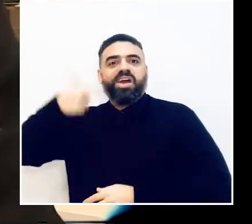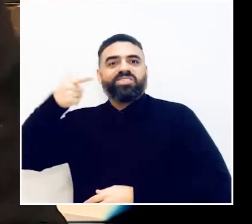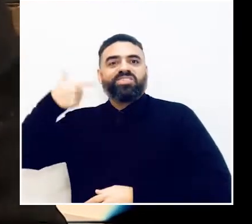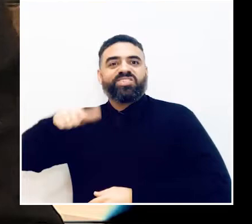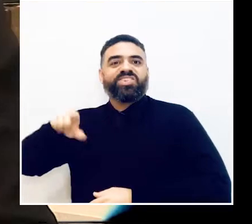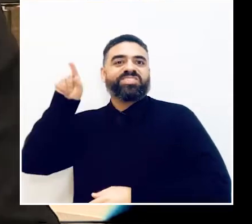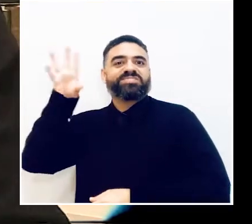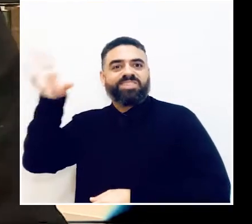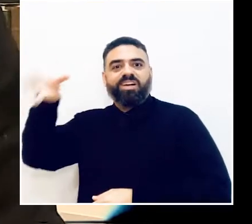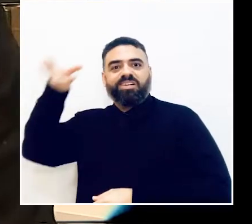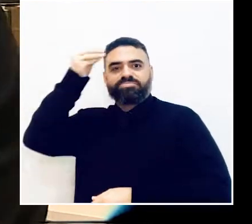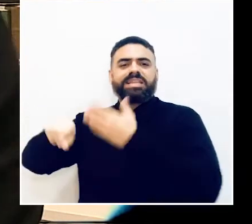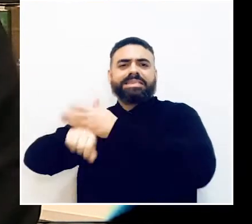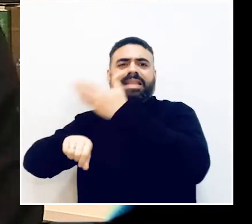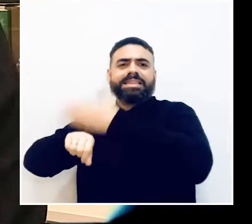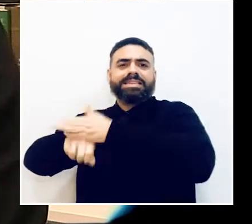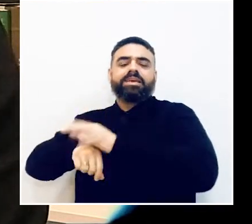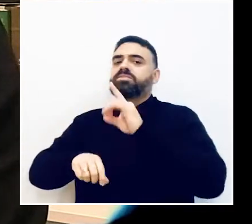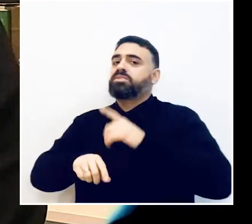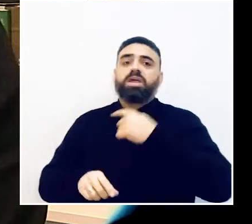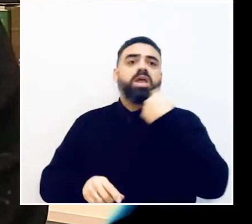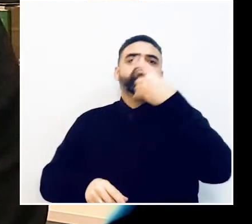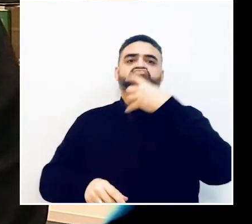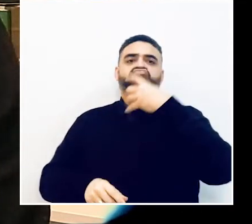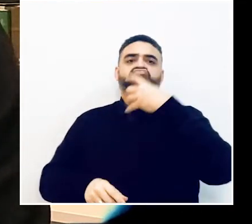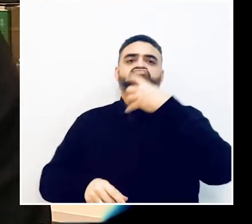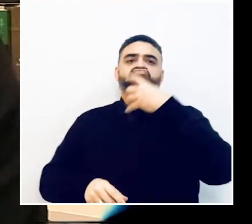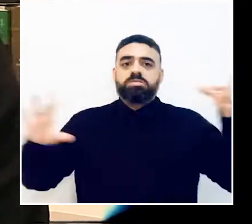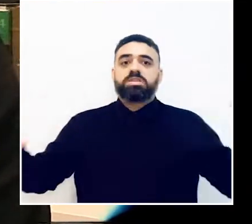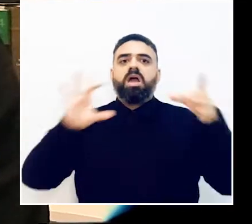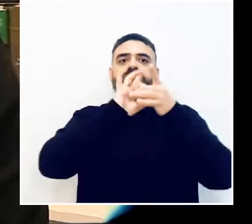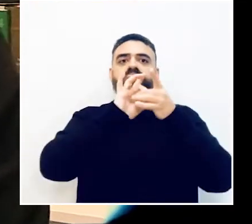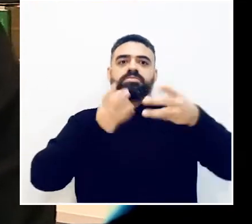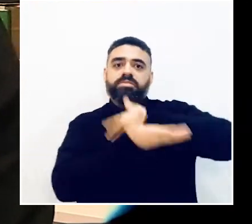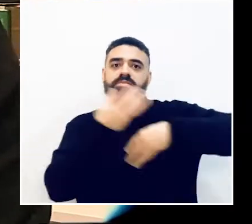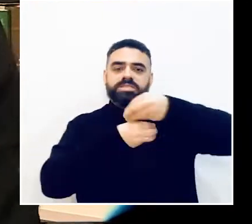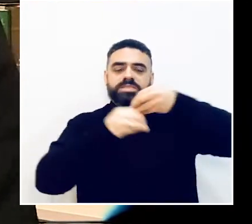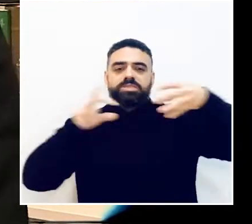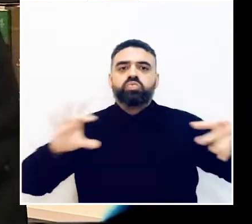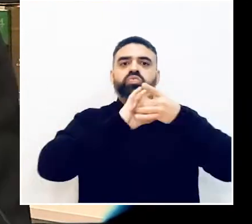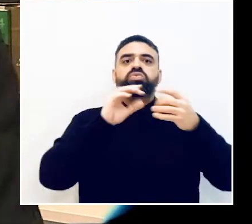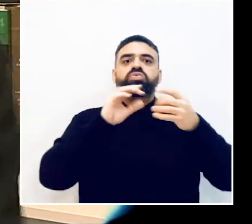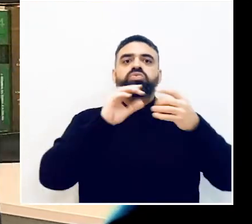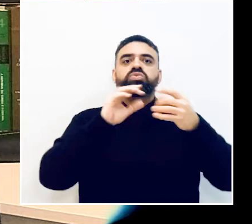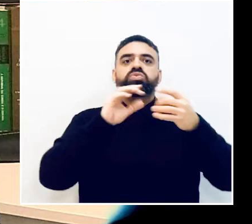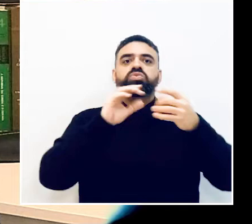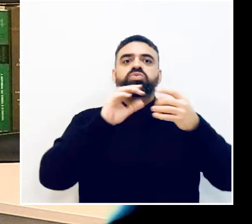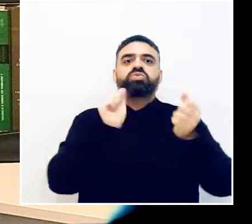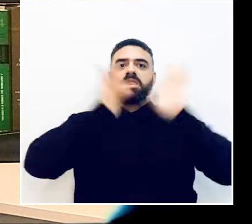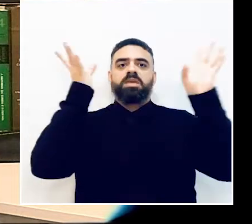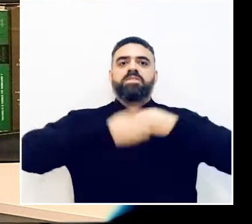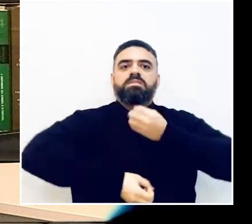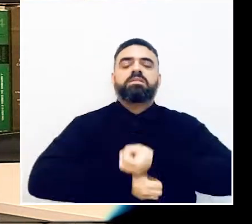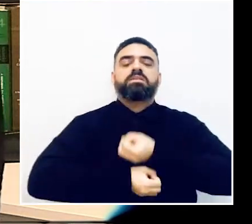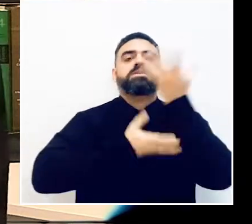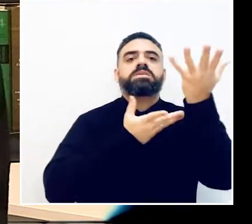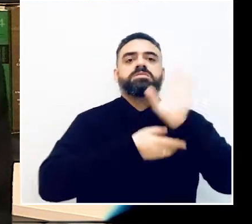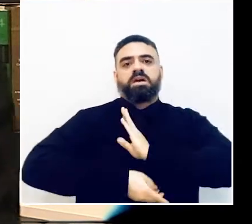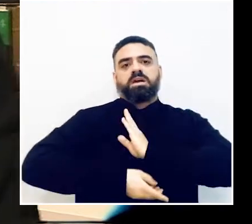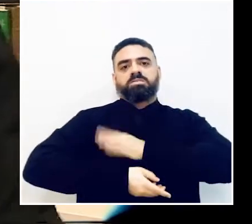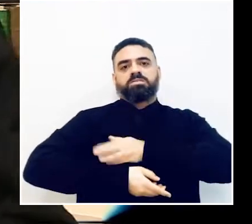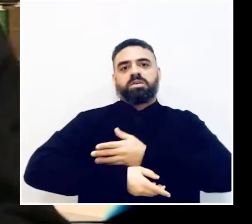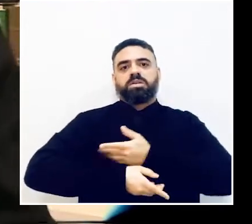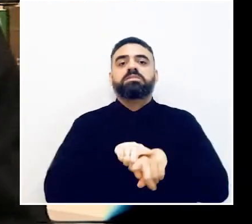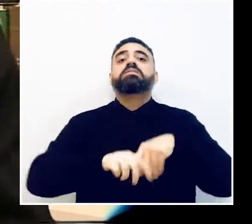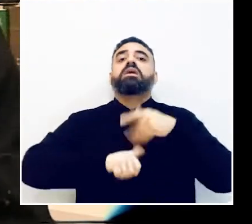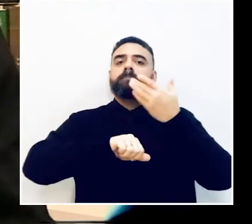solidificada na mente e no coração de cada um deles. Isso só veio com repetição. Só há um jeito de você chegar a